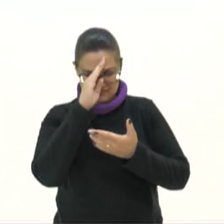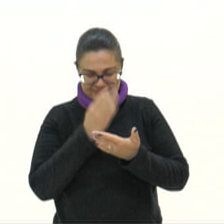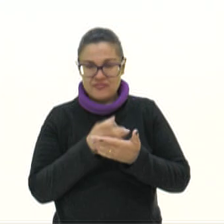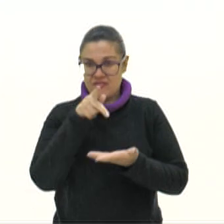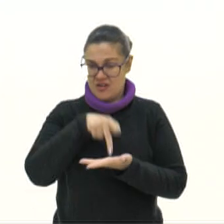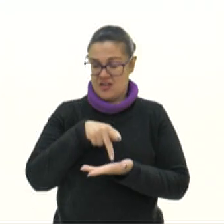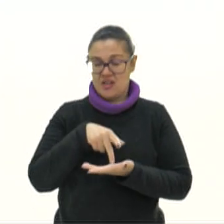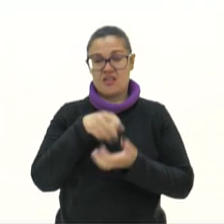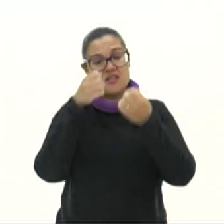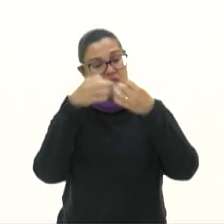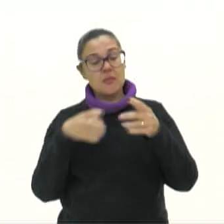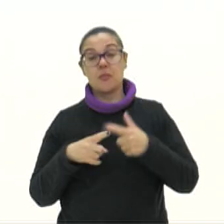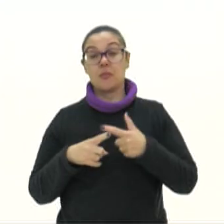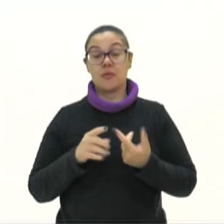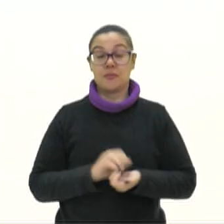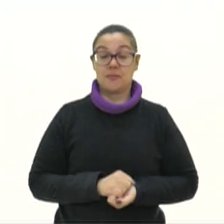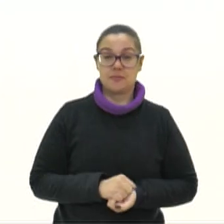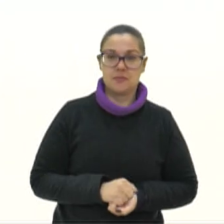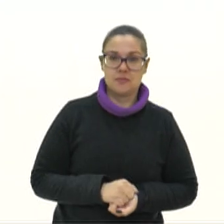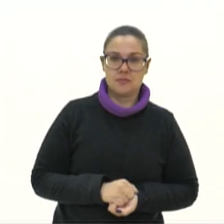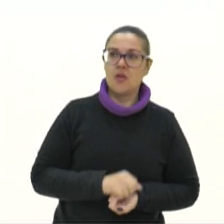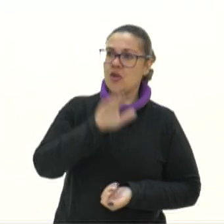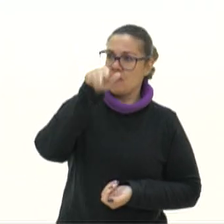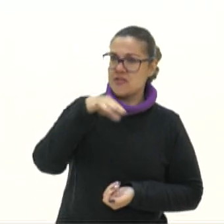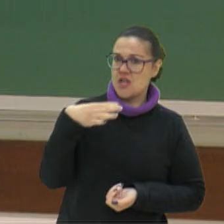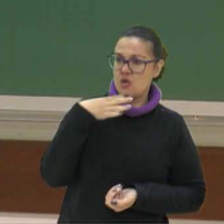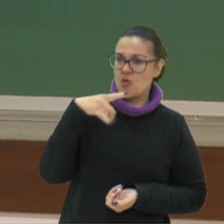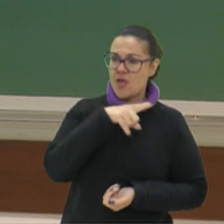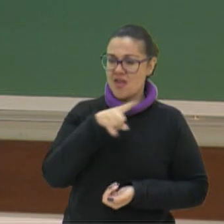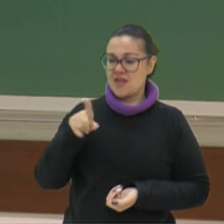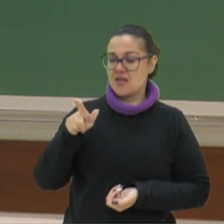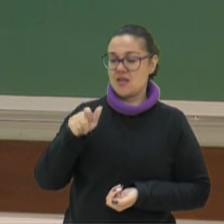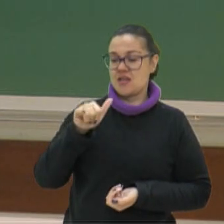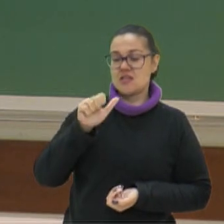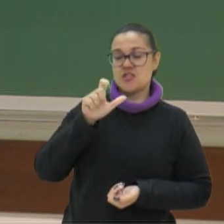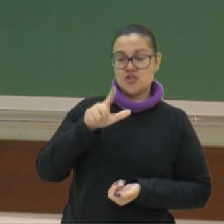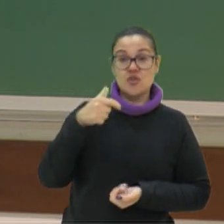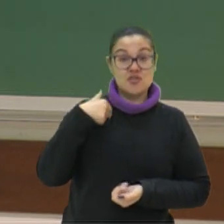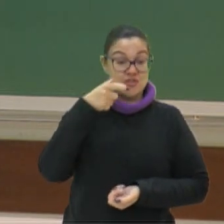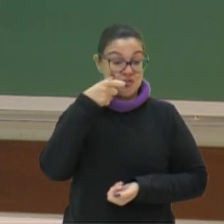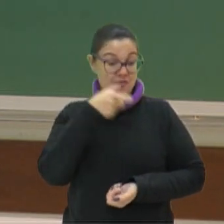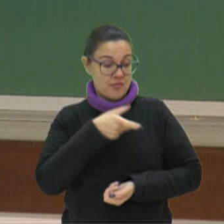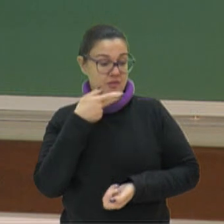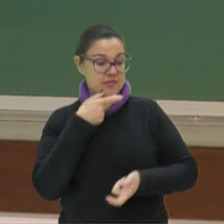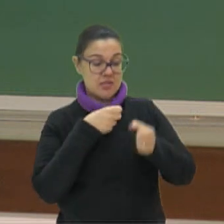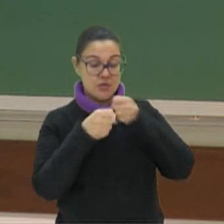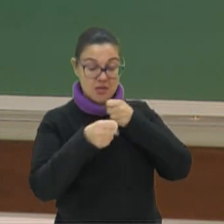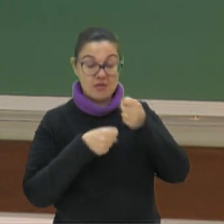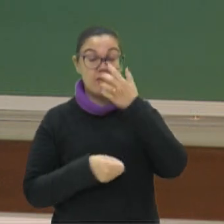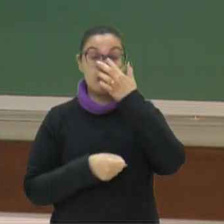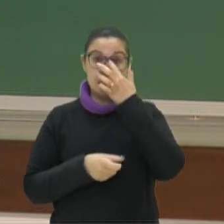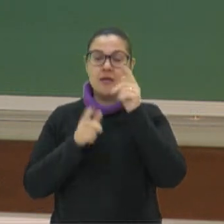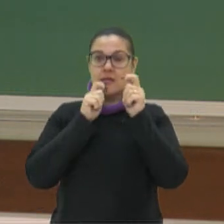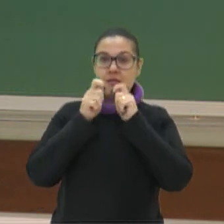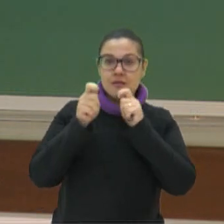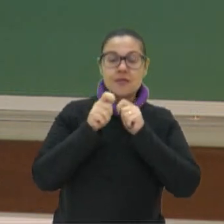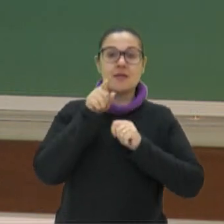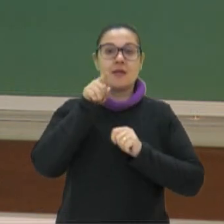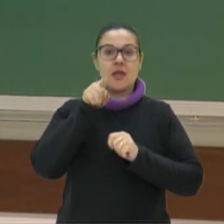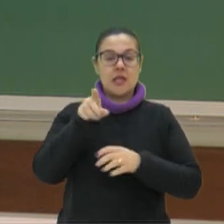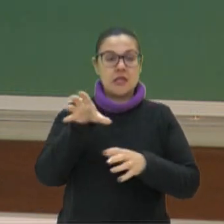afirmação é verdadeira? Justifique sua resposta. Pessoal, para quem conhece o Gilberto Gil, já ouviu, já viu ele dando entrevistas, falando, vocês sabem